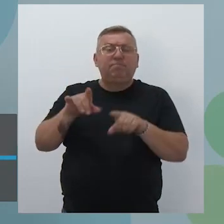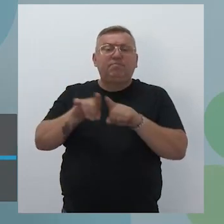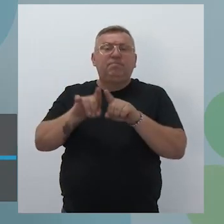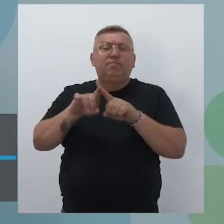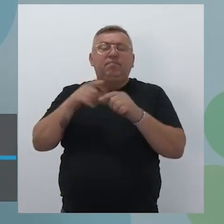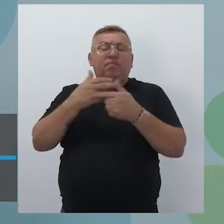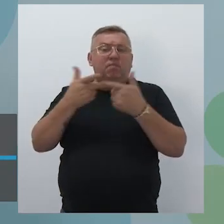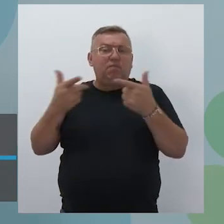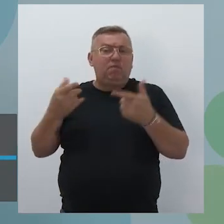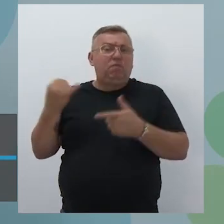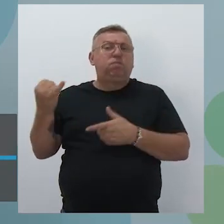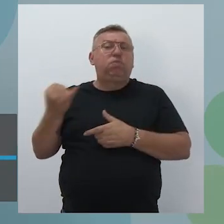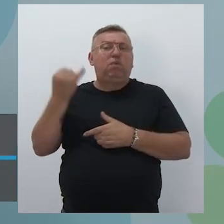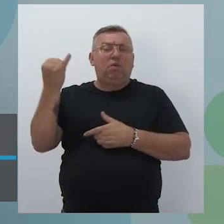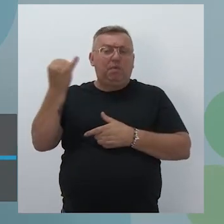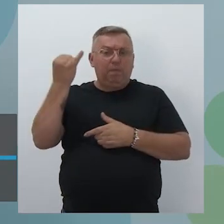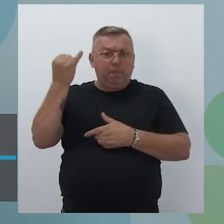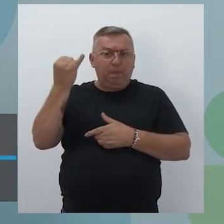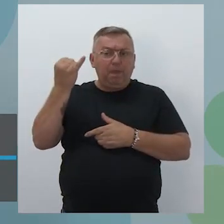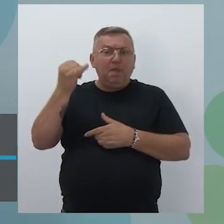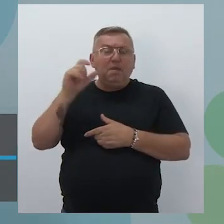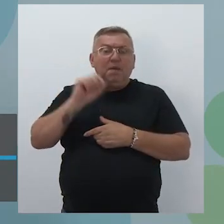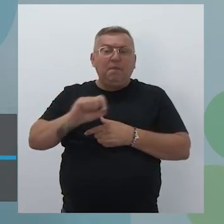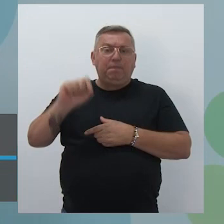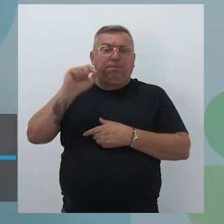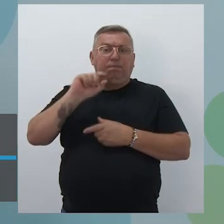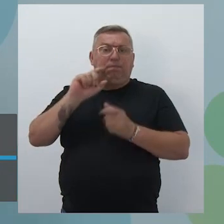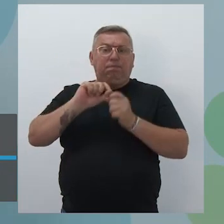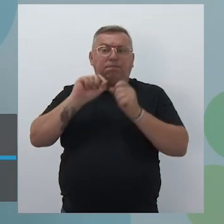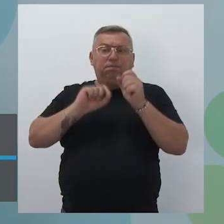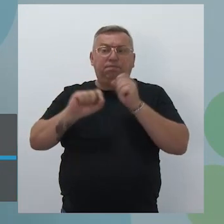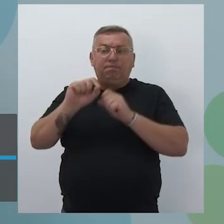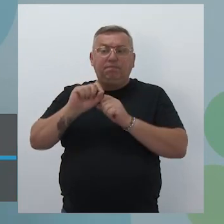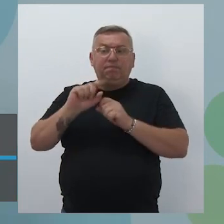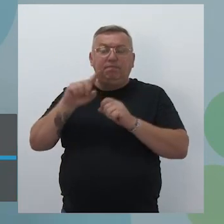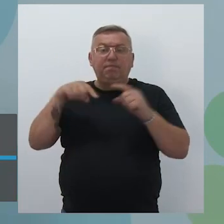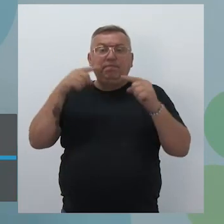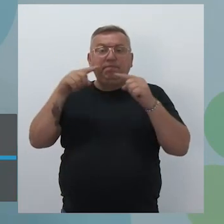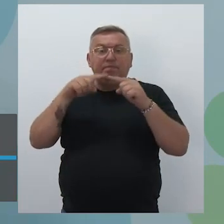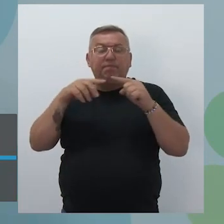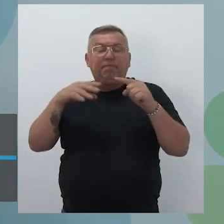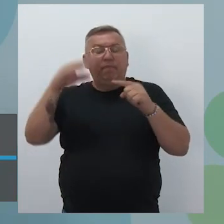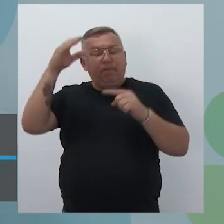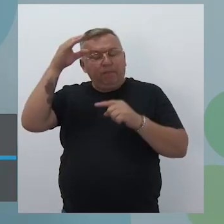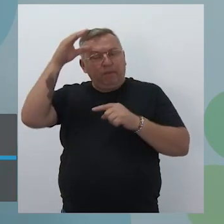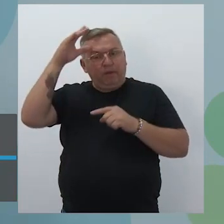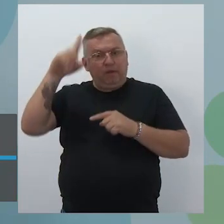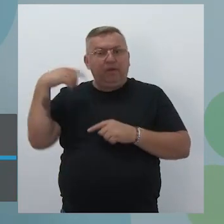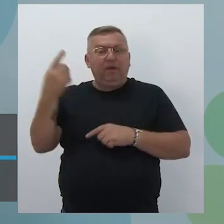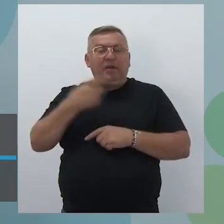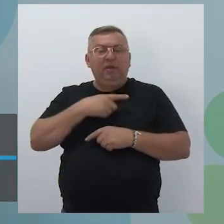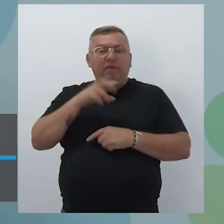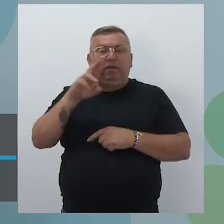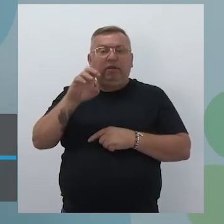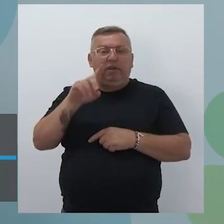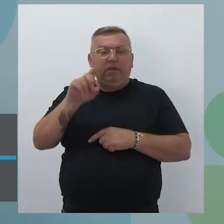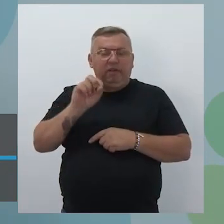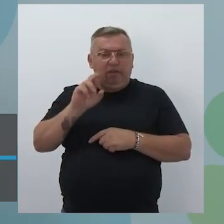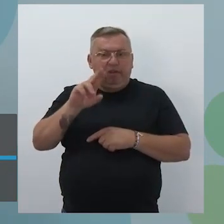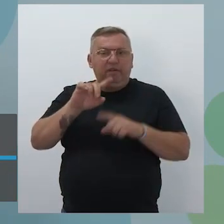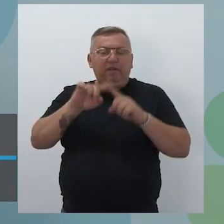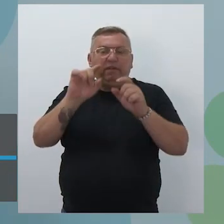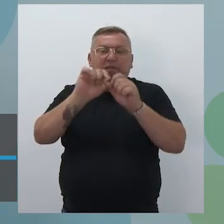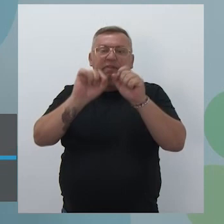fator preponderante para a elaboração dos objetos de conhecimento por nós redatores para